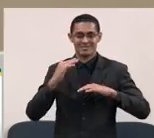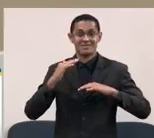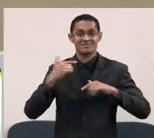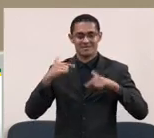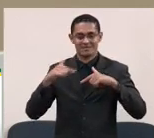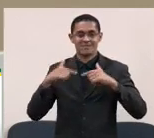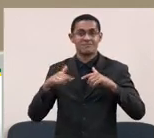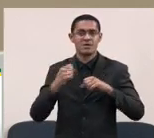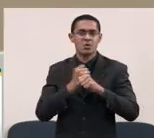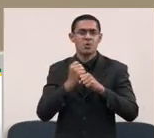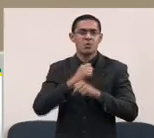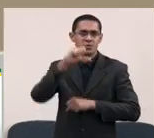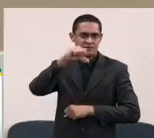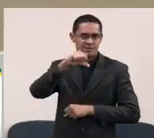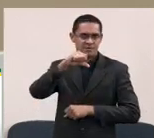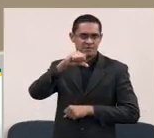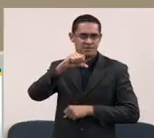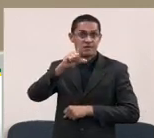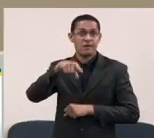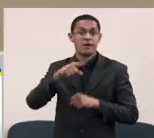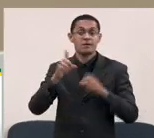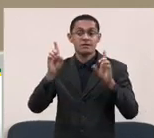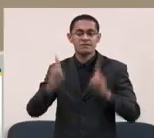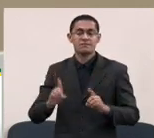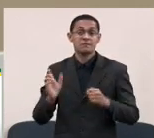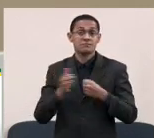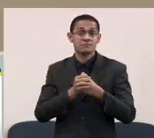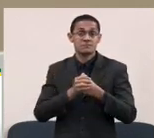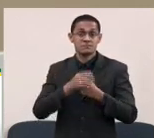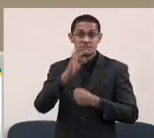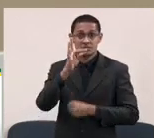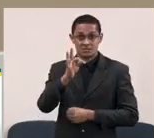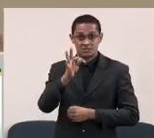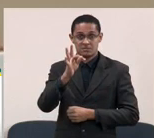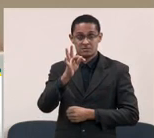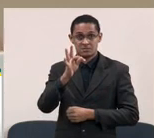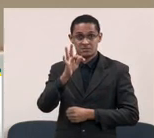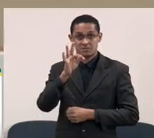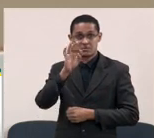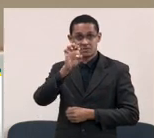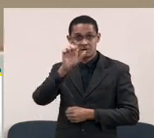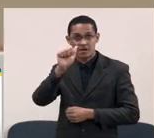que é justamente a pessoa com TEA, com transtorno do